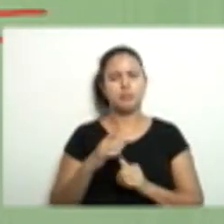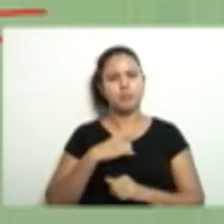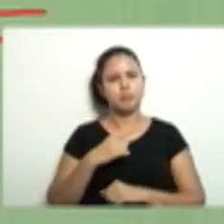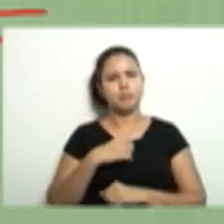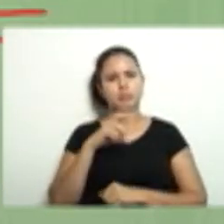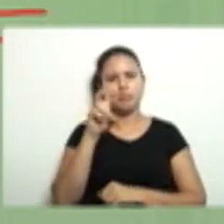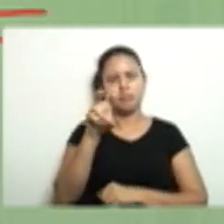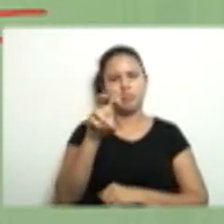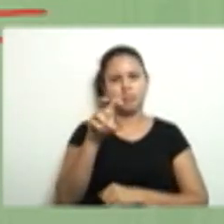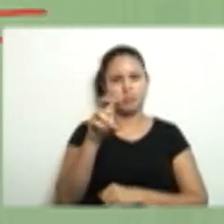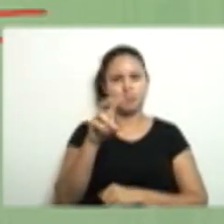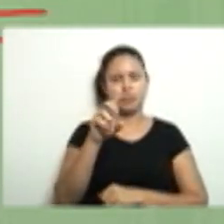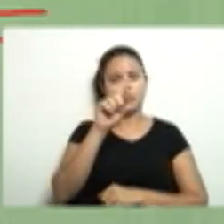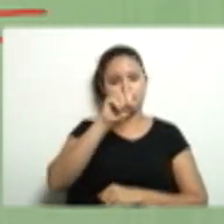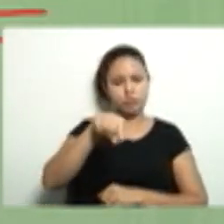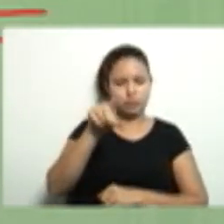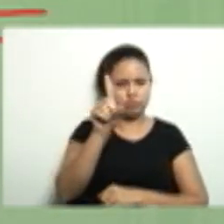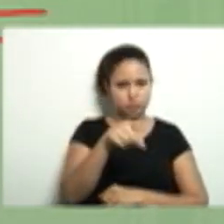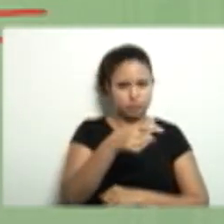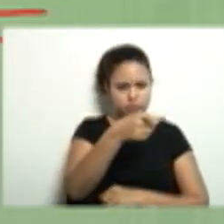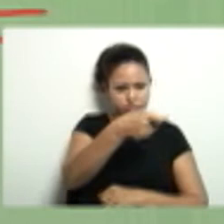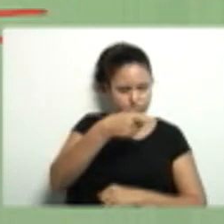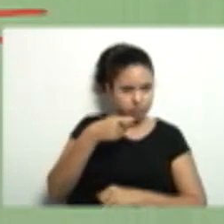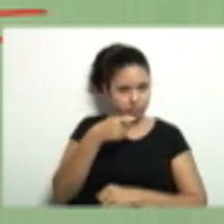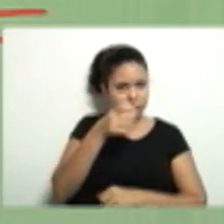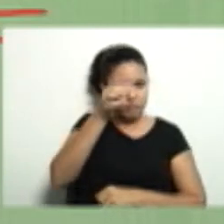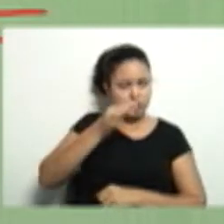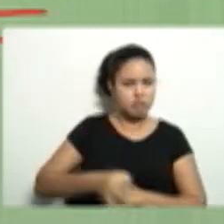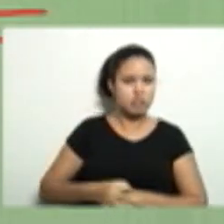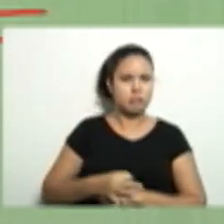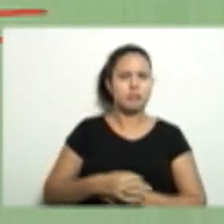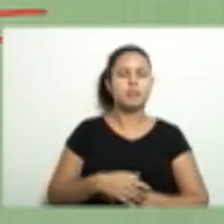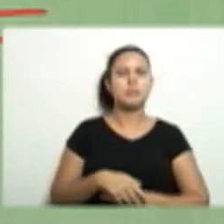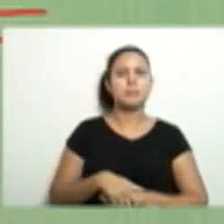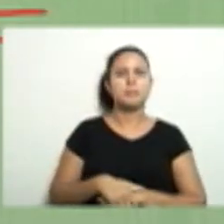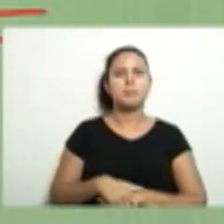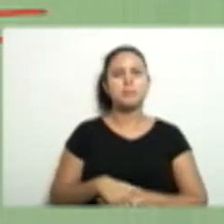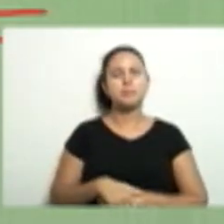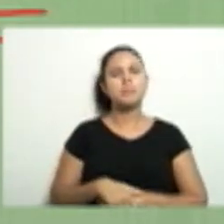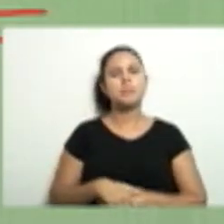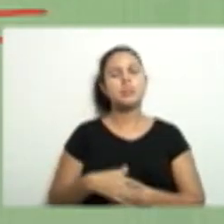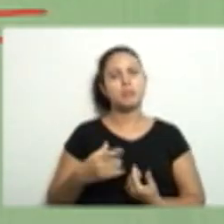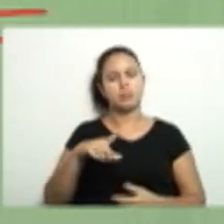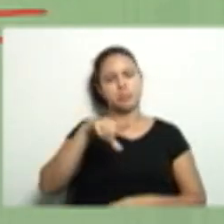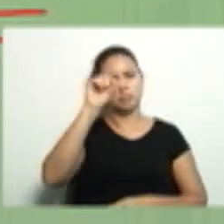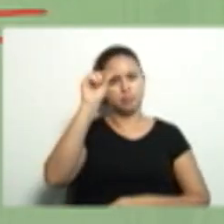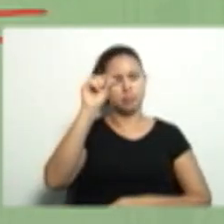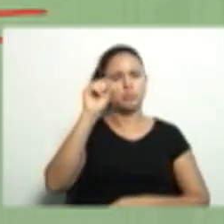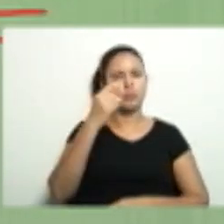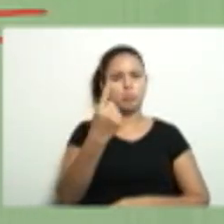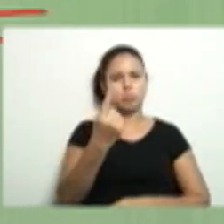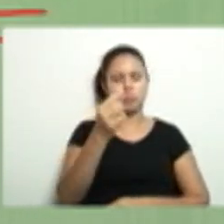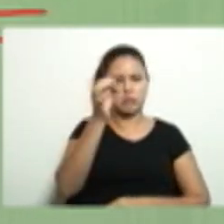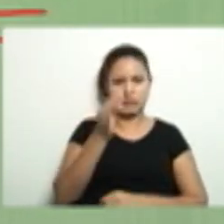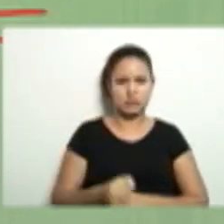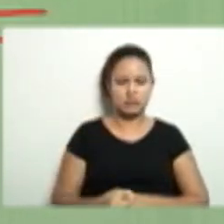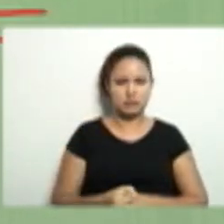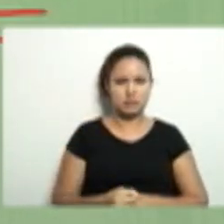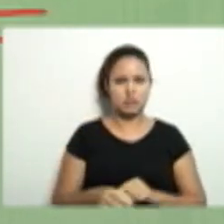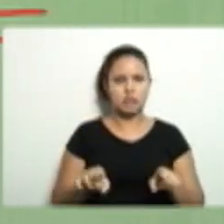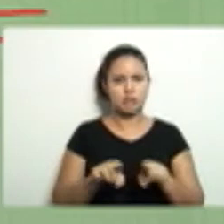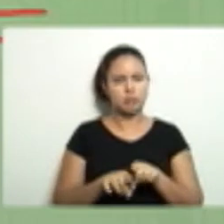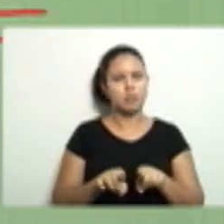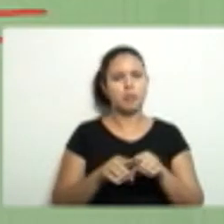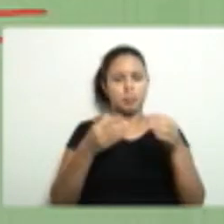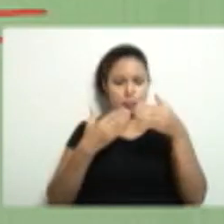para você marcar um X na correta. Então, é isso que nós chamamos de questionário múltipla escolha. E a prova vai ser nesse mesmo modelo